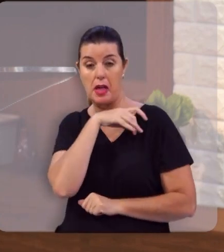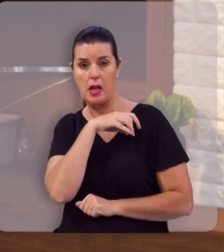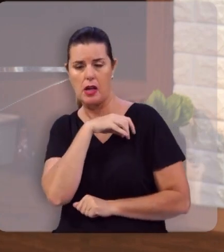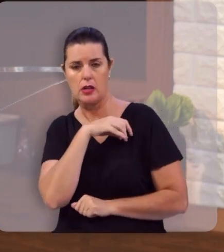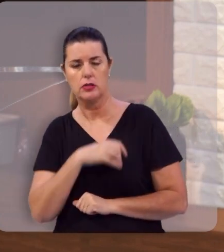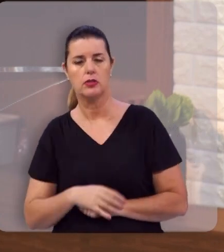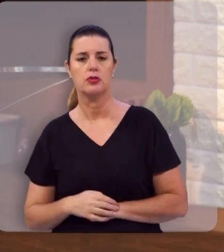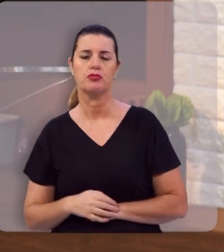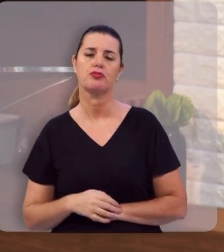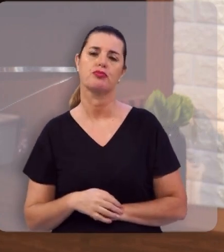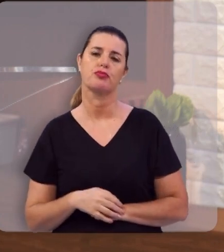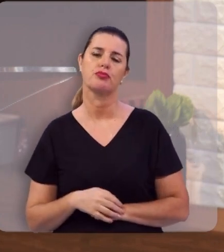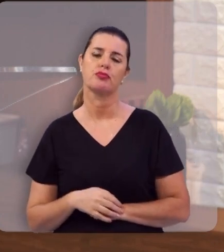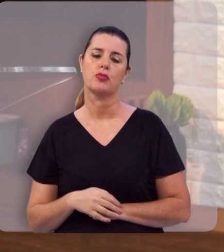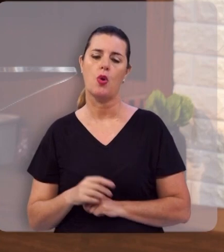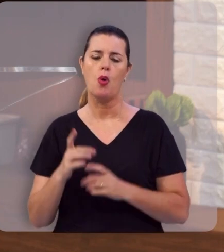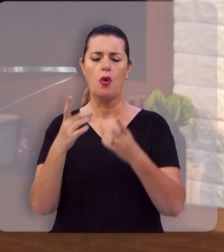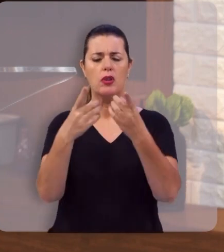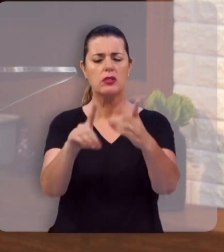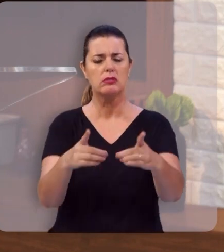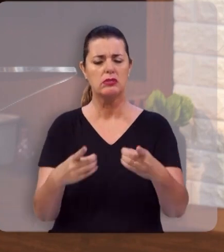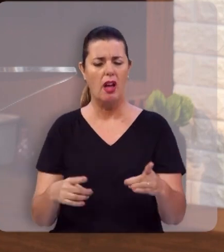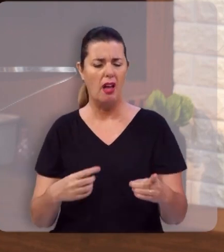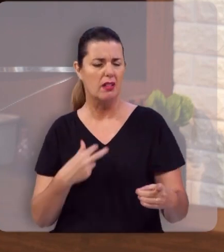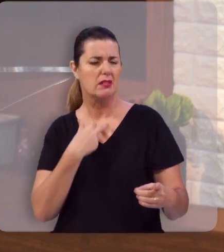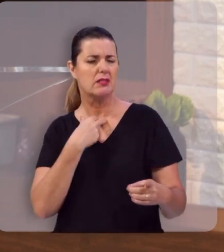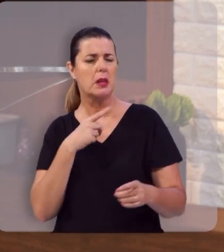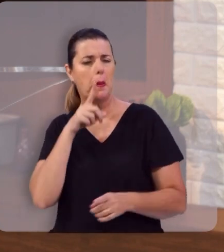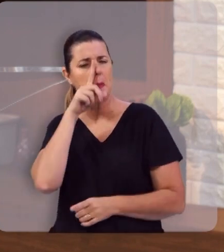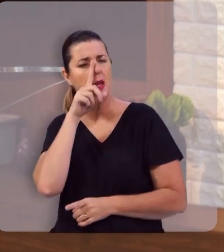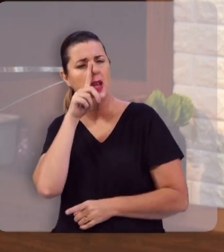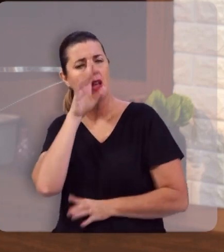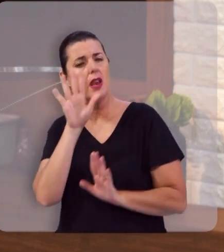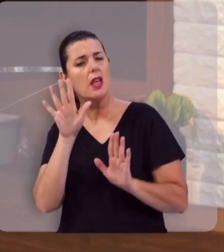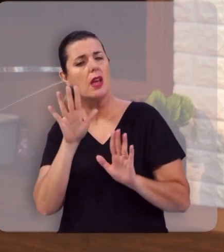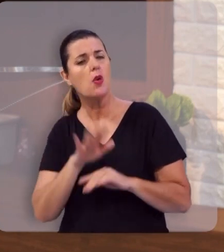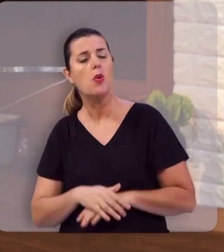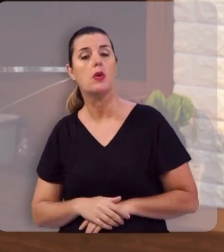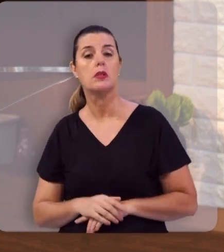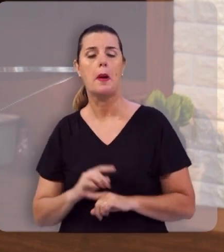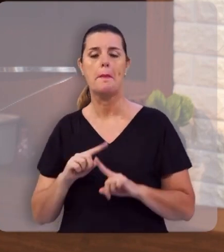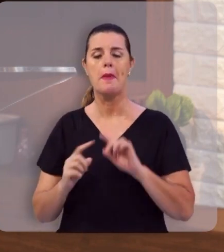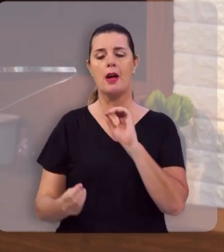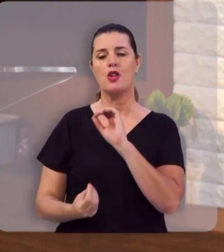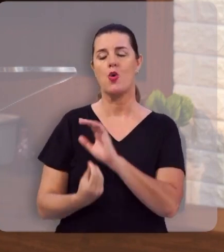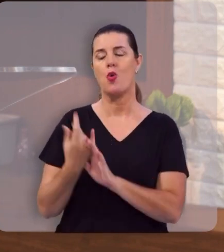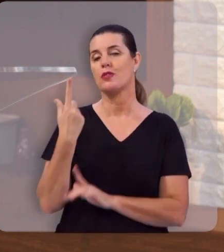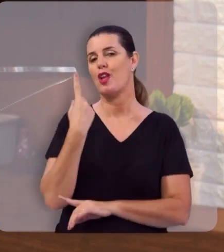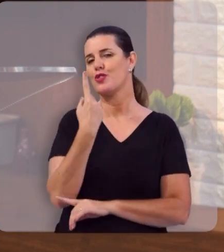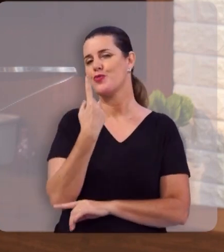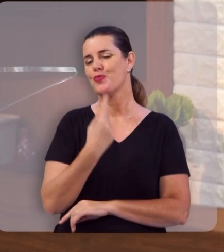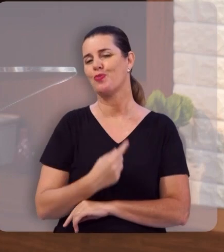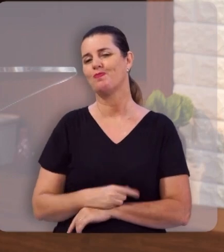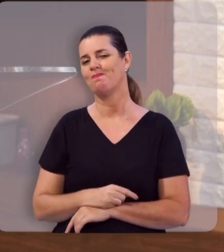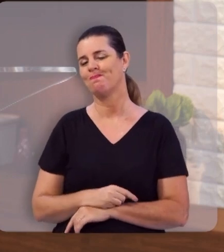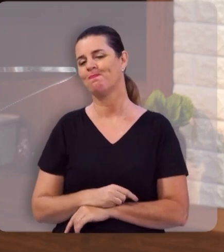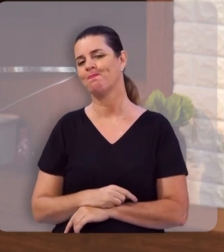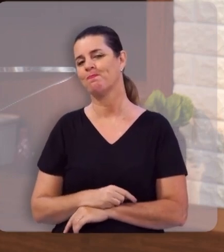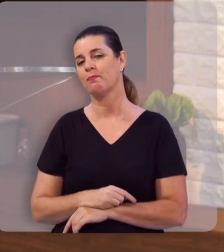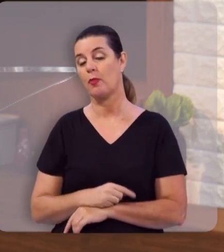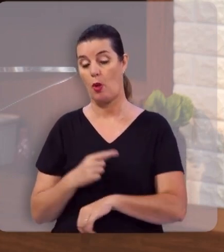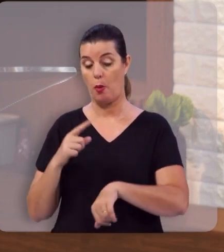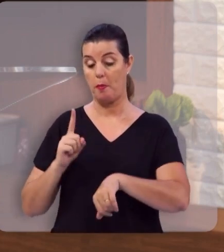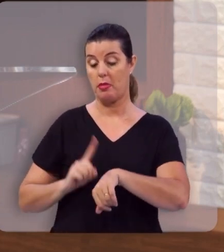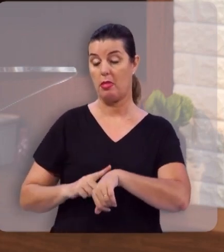escaldantes. Um deserto inóspito, perigoso. Mas ali acontece um fenômeno.